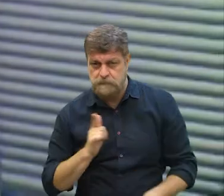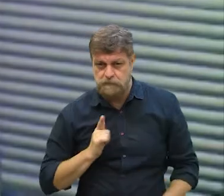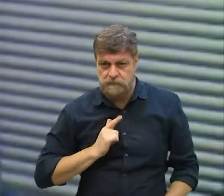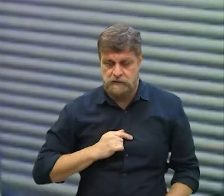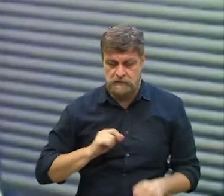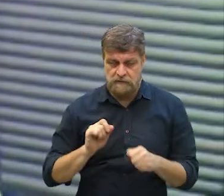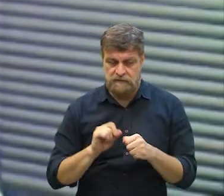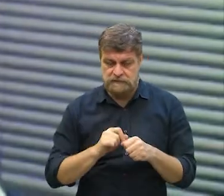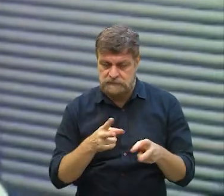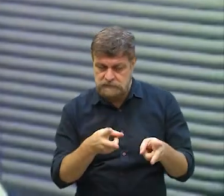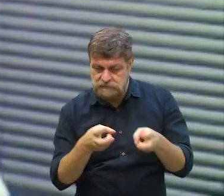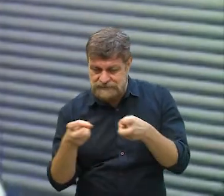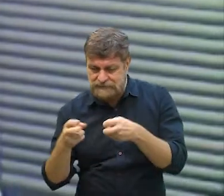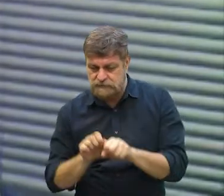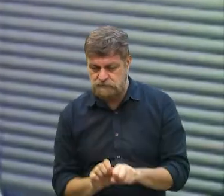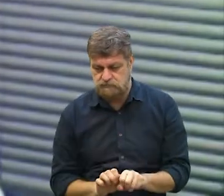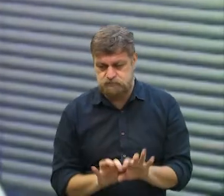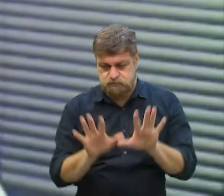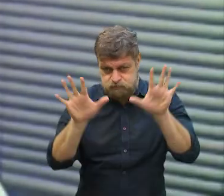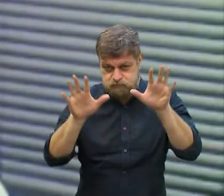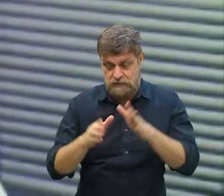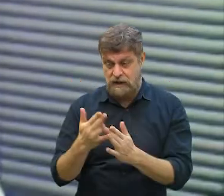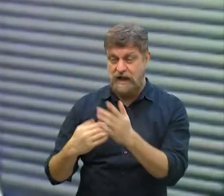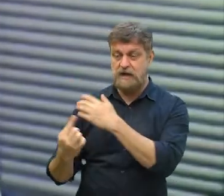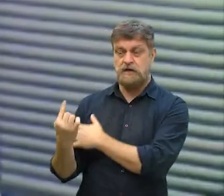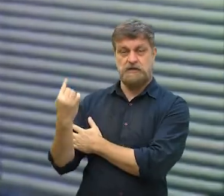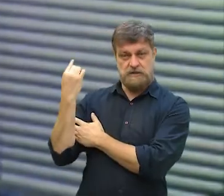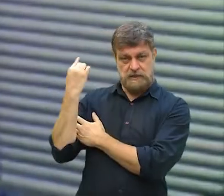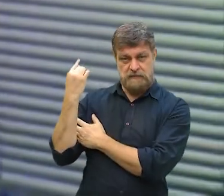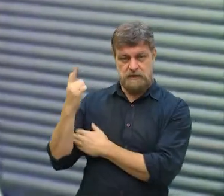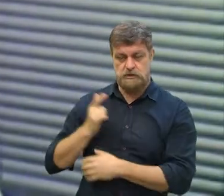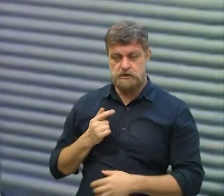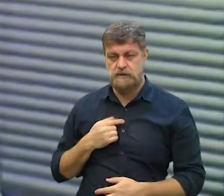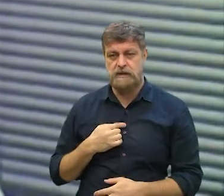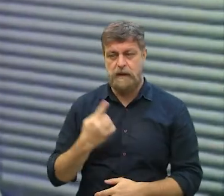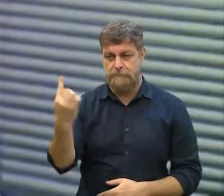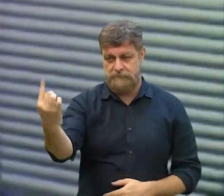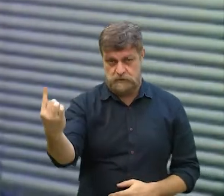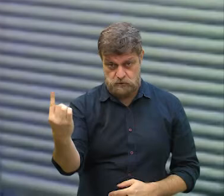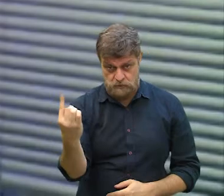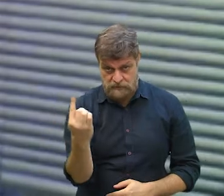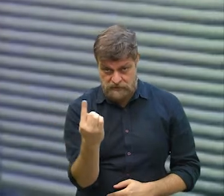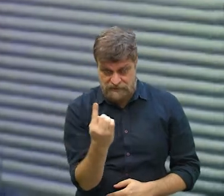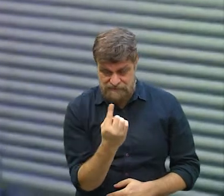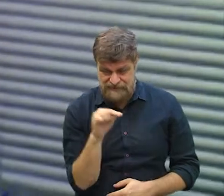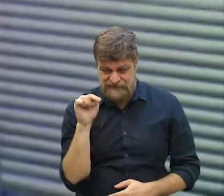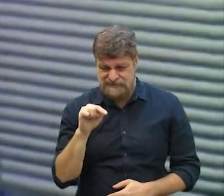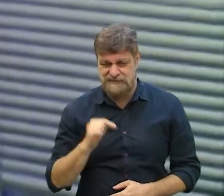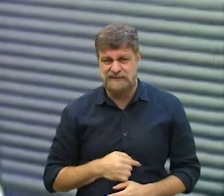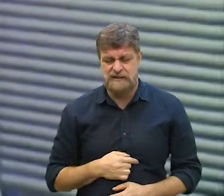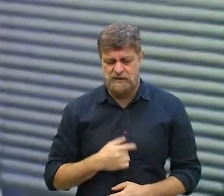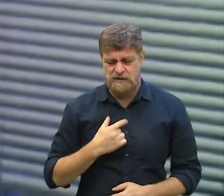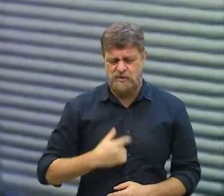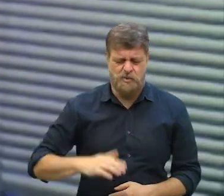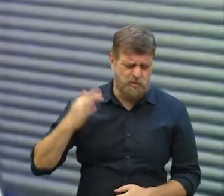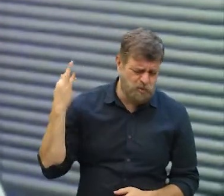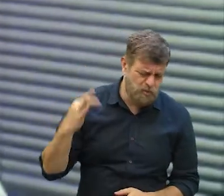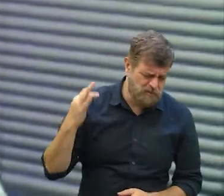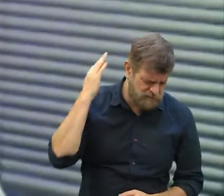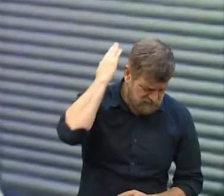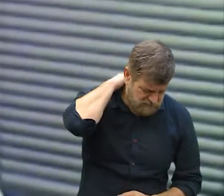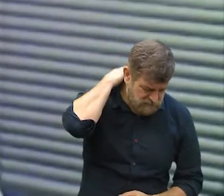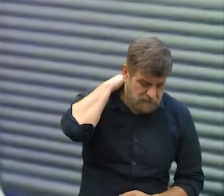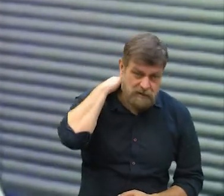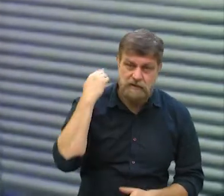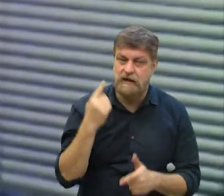diagnóstico através dos sintomas já disseminados. Mas, antigamente, chegava o paciente no consultório com dor nas costas e,